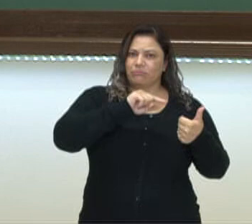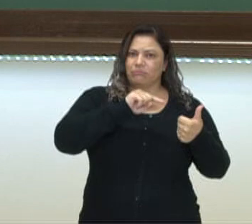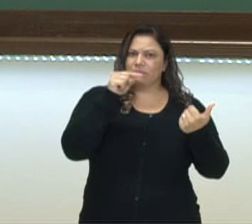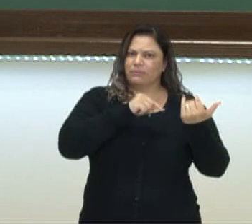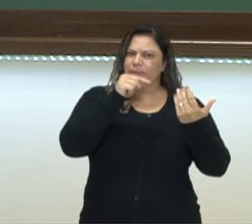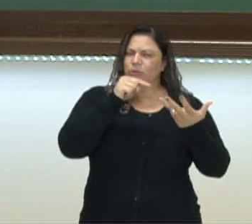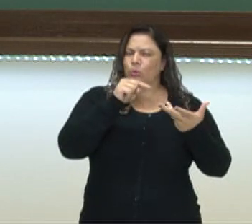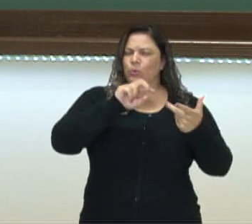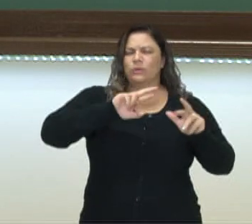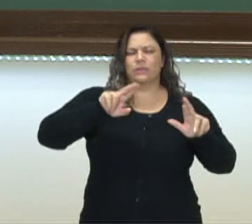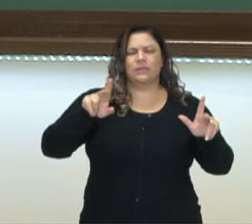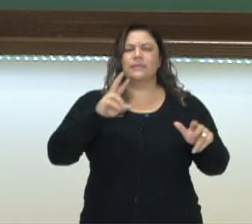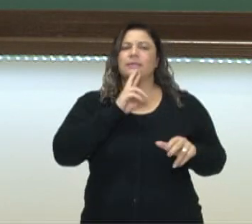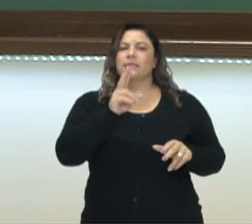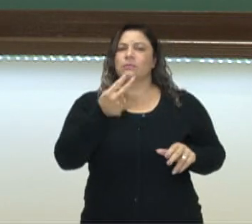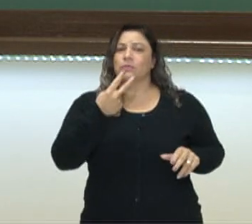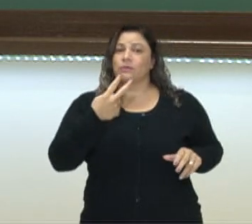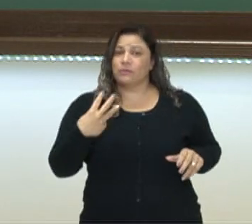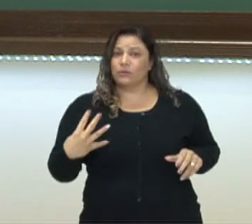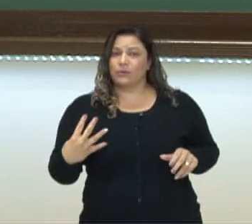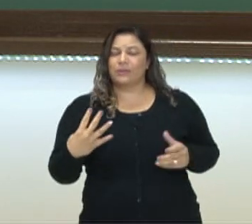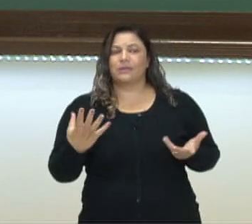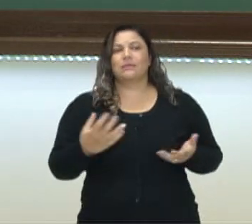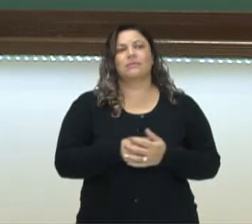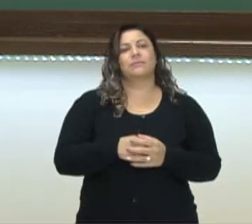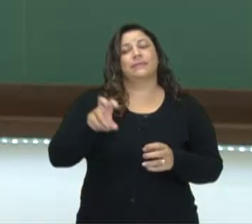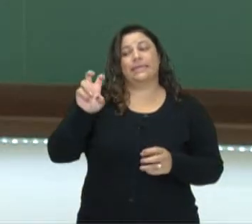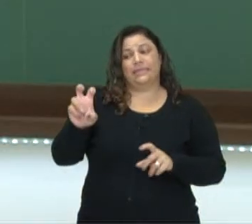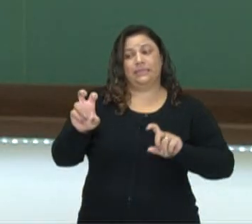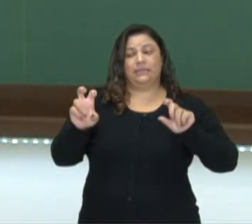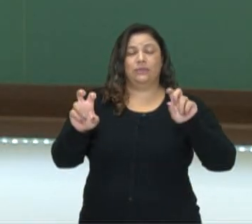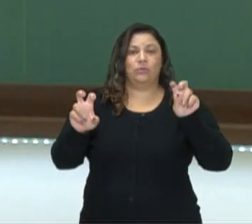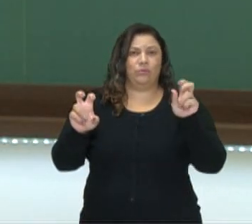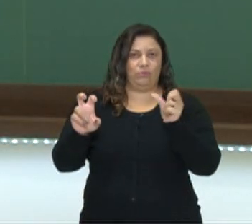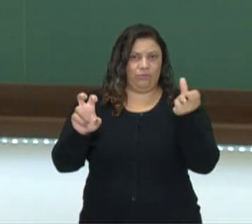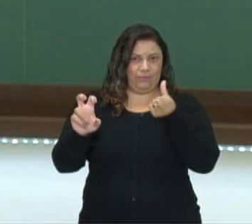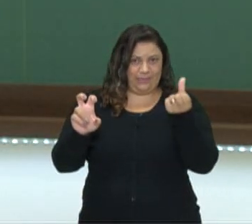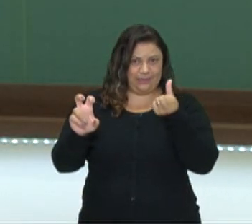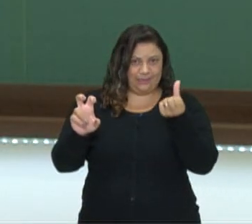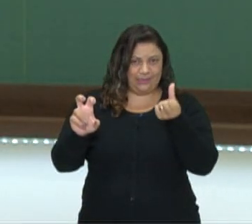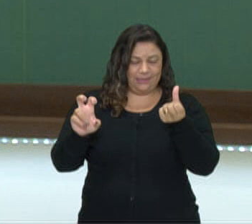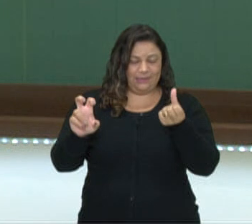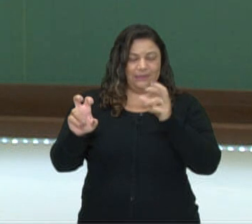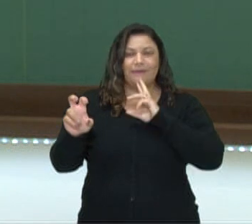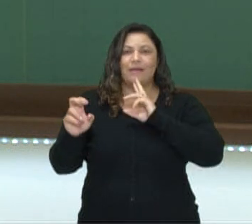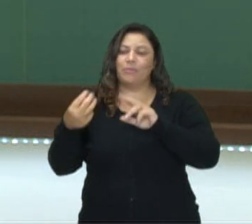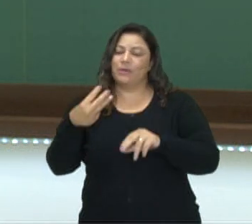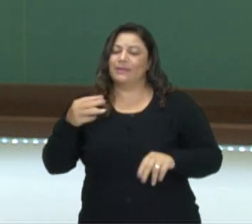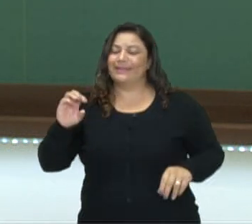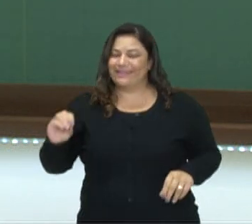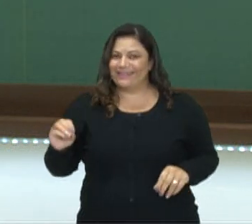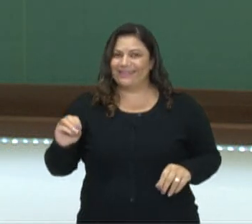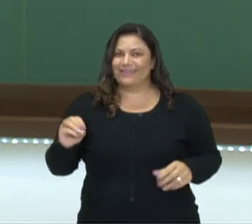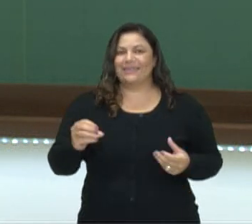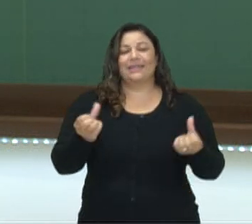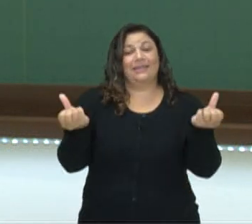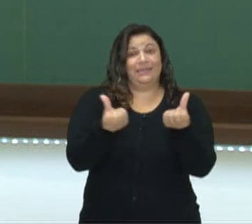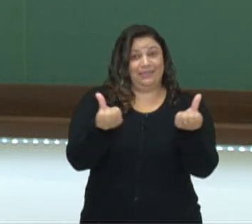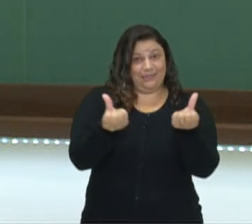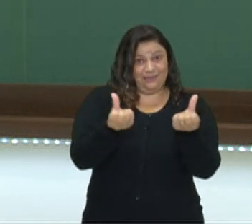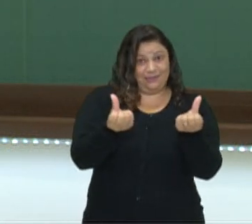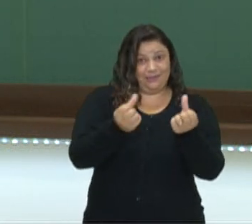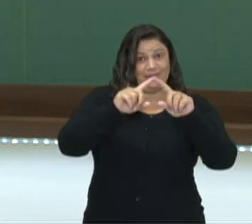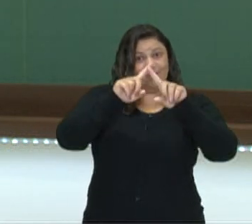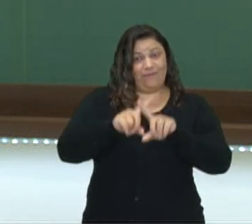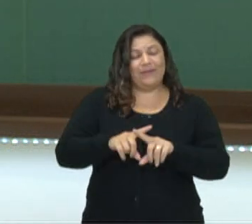24. Mesma coisa para os 5 vezes 6. Pego 24 com mais 6, 30. Mesma coisa para os 6 vezes